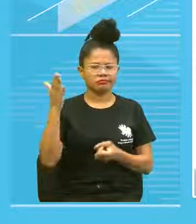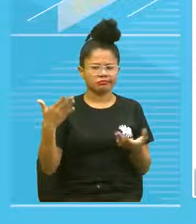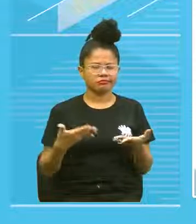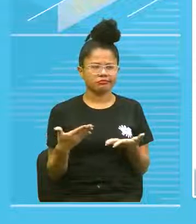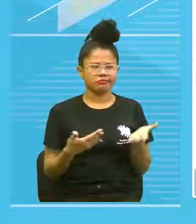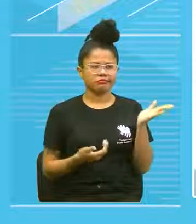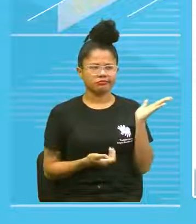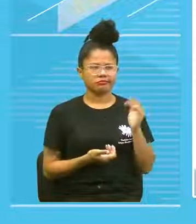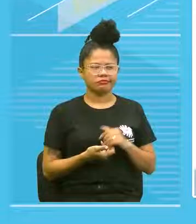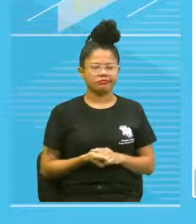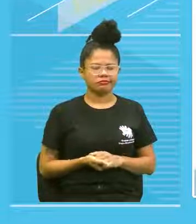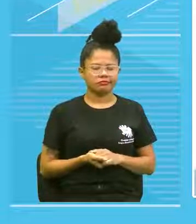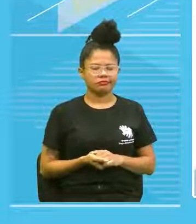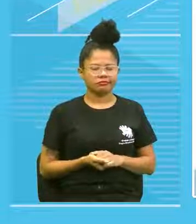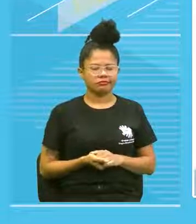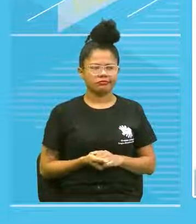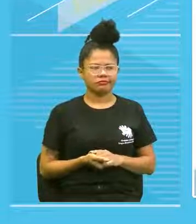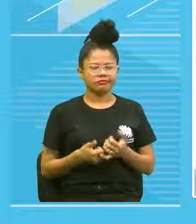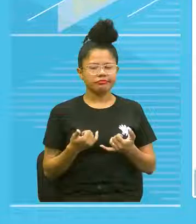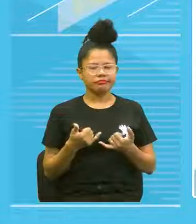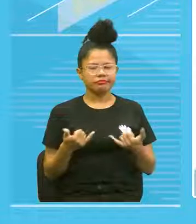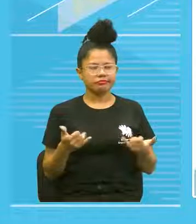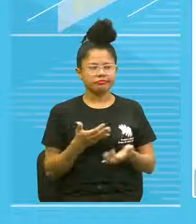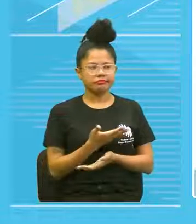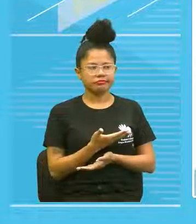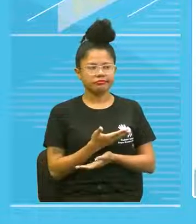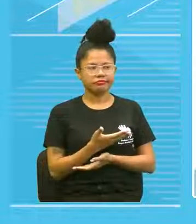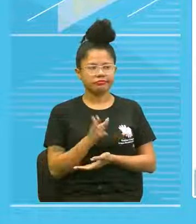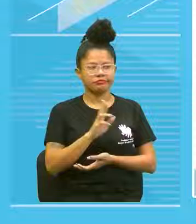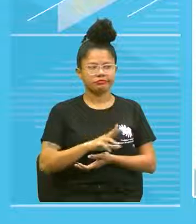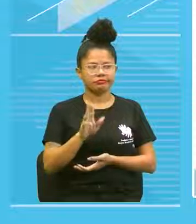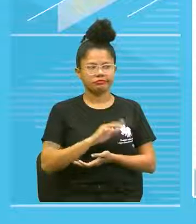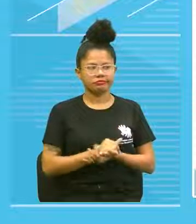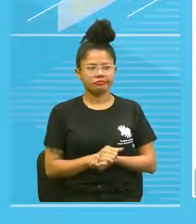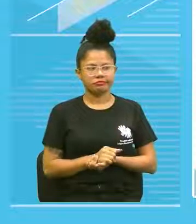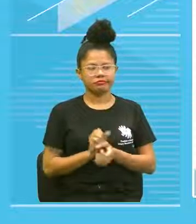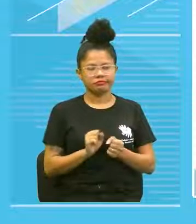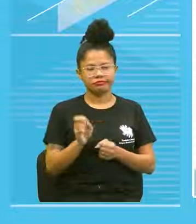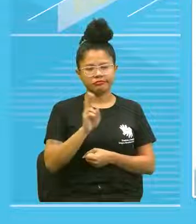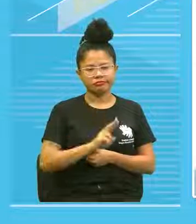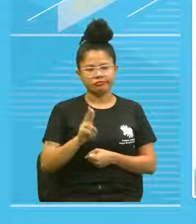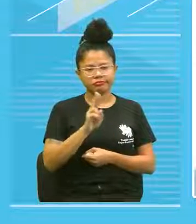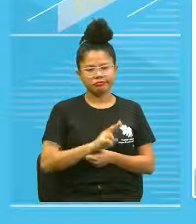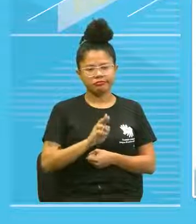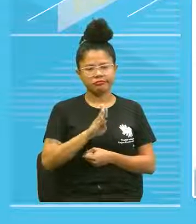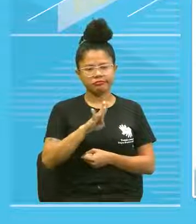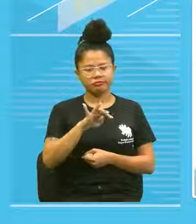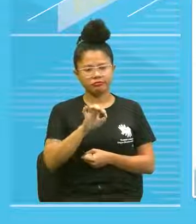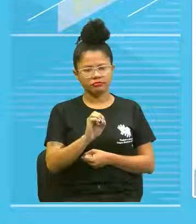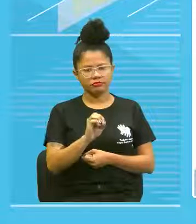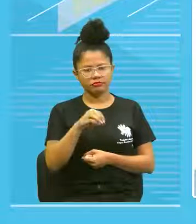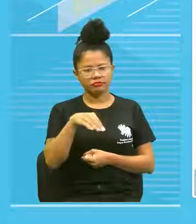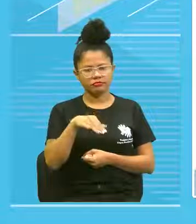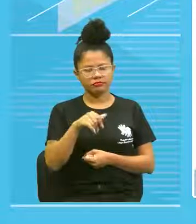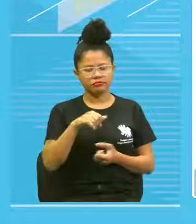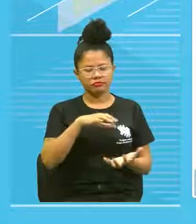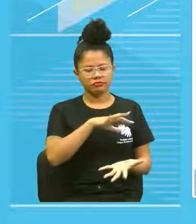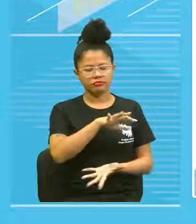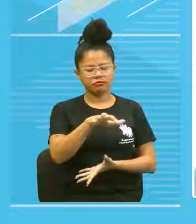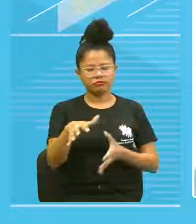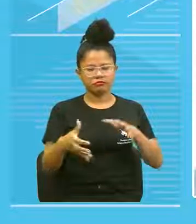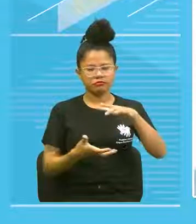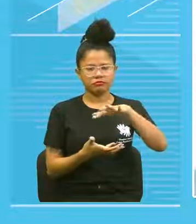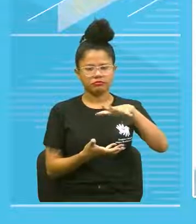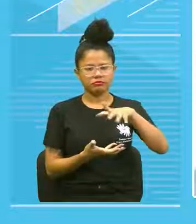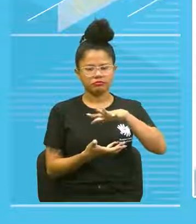energia consumida deveria ser de biomassa mais ainda Lógico não é dispensar o petróleo